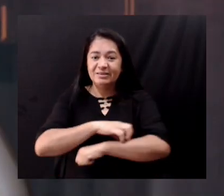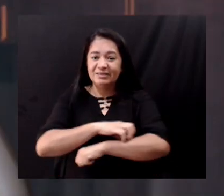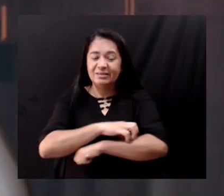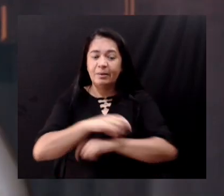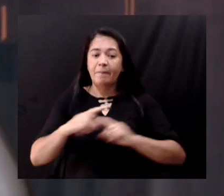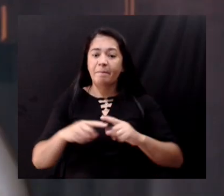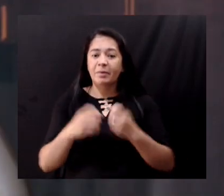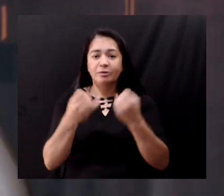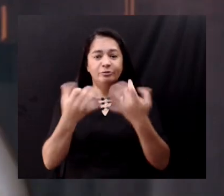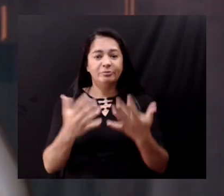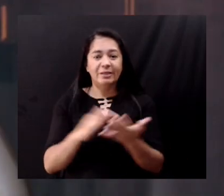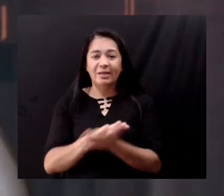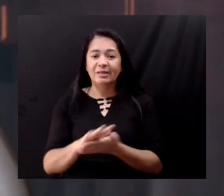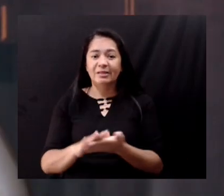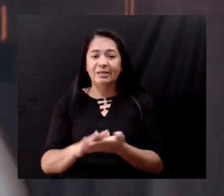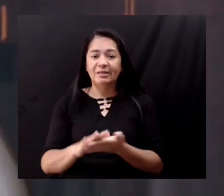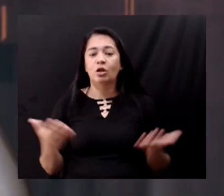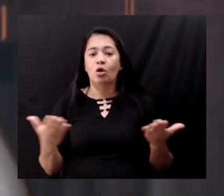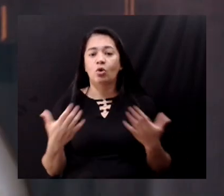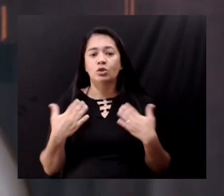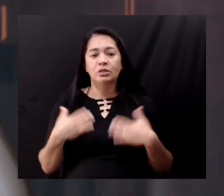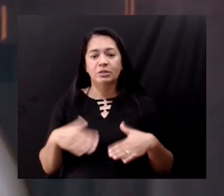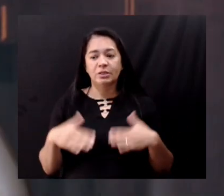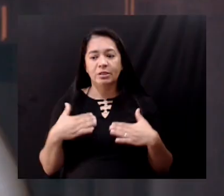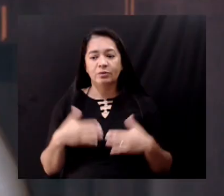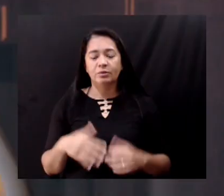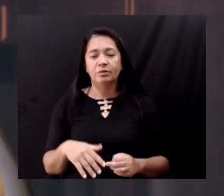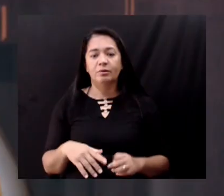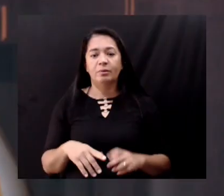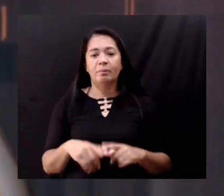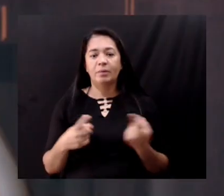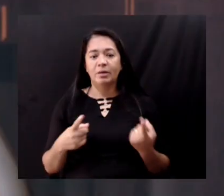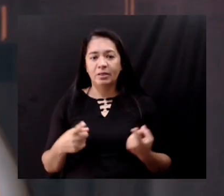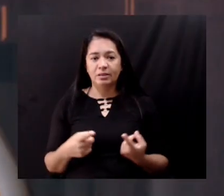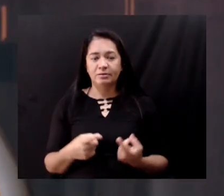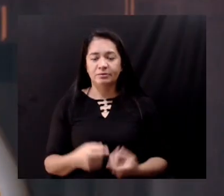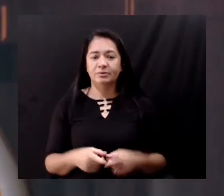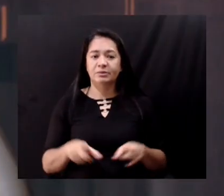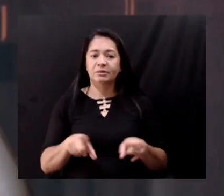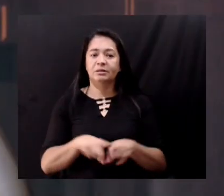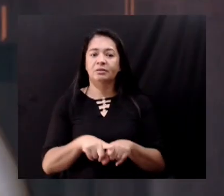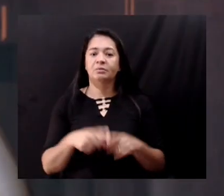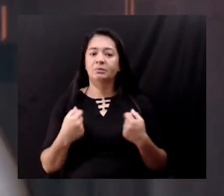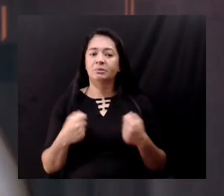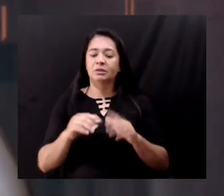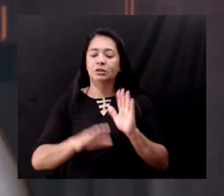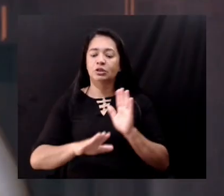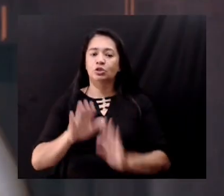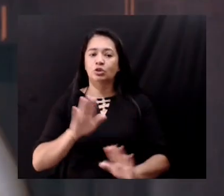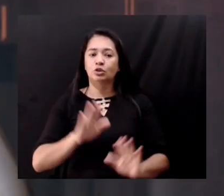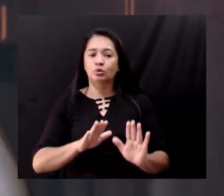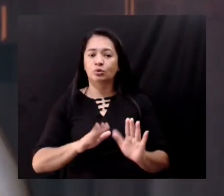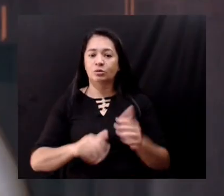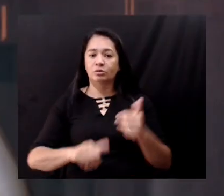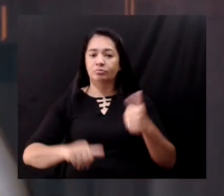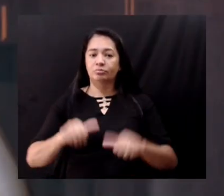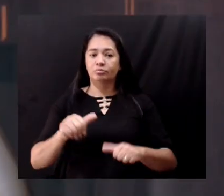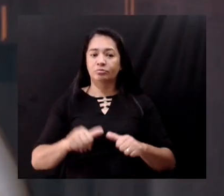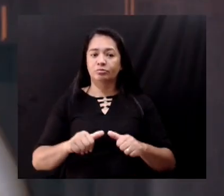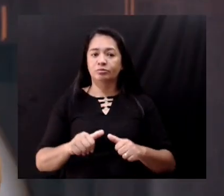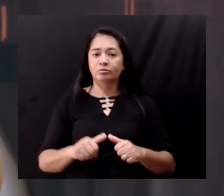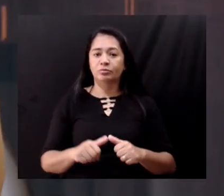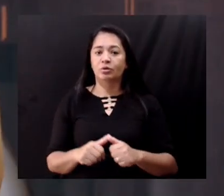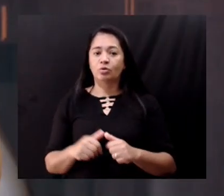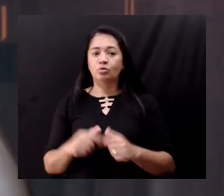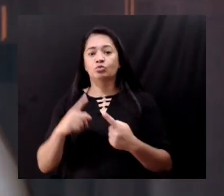mais tranquilo, mas também tem que tomar um cuidado de julgar sempre um alimento específico, porque hoje em dia a